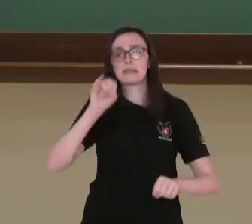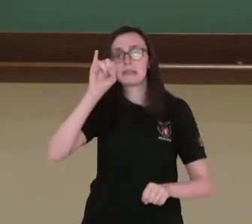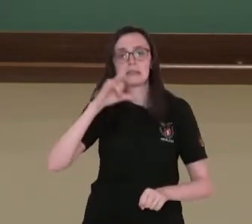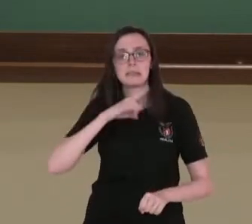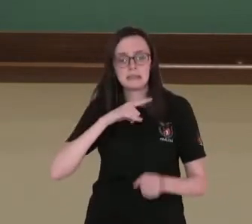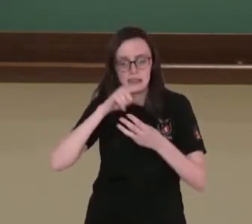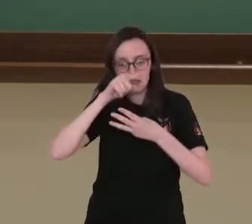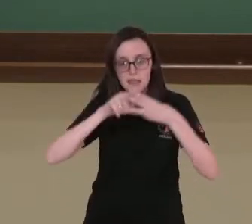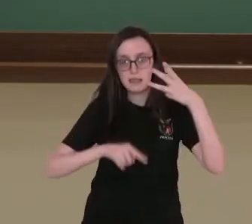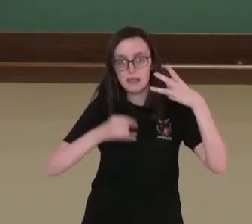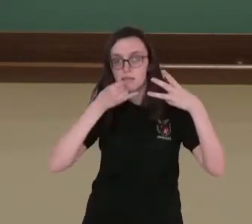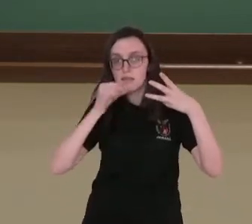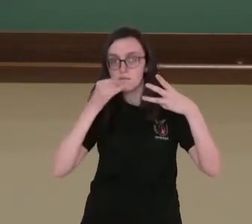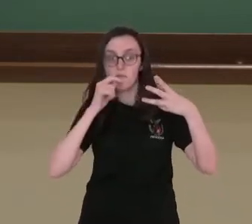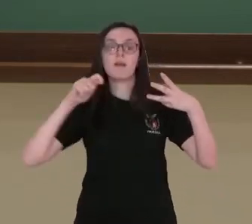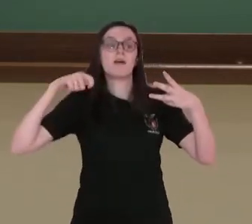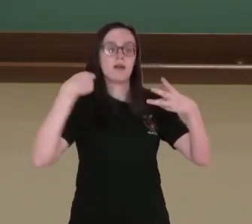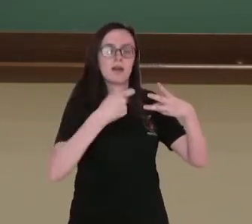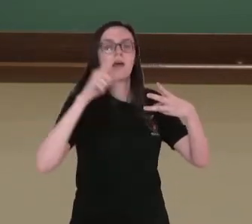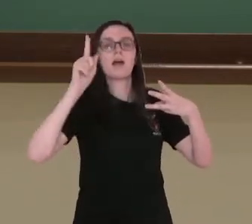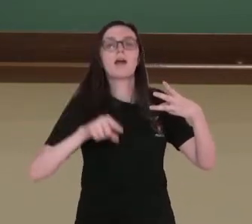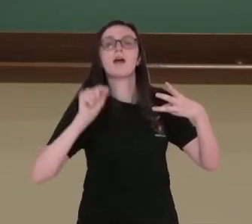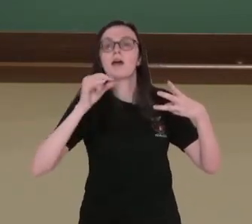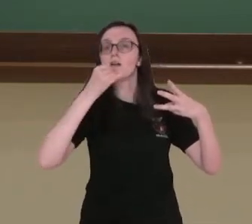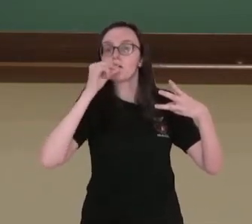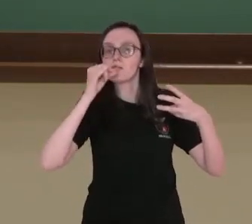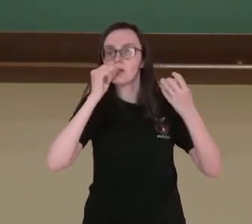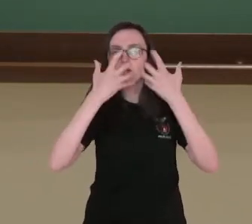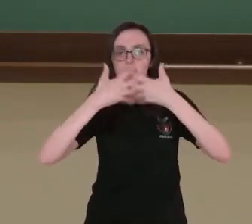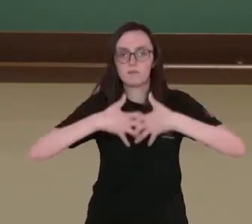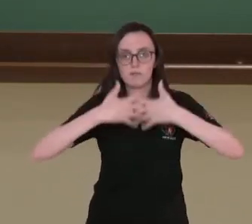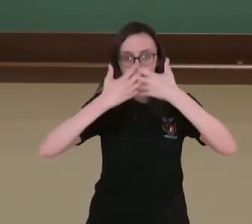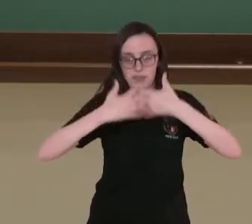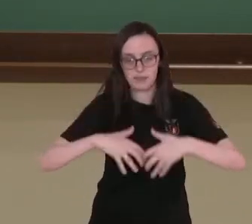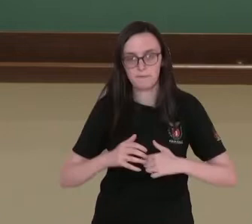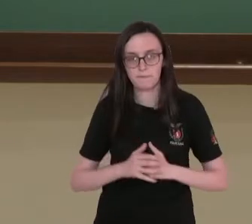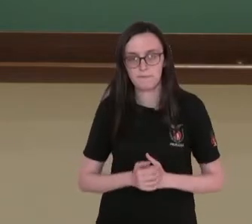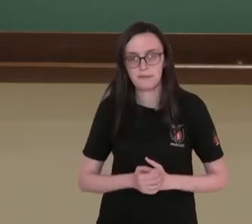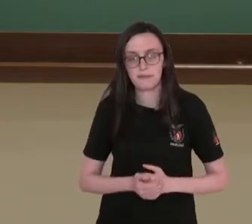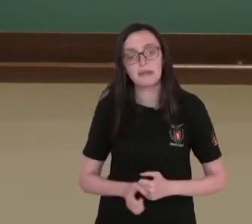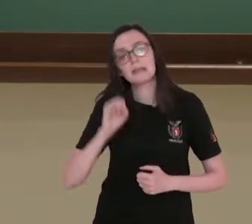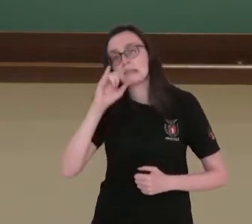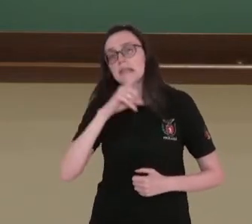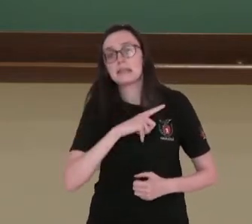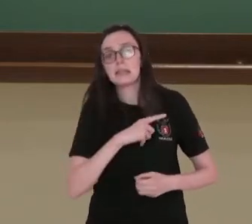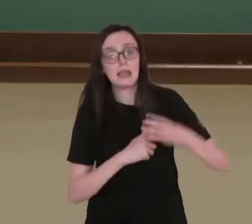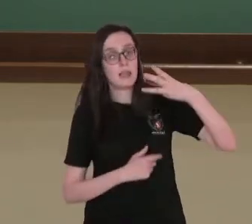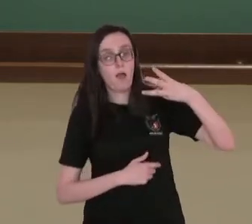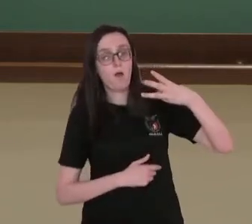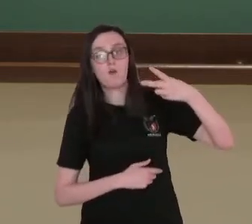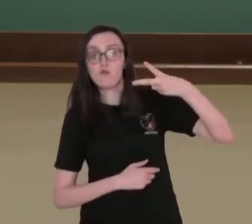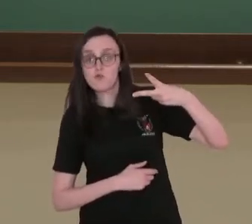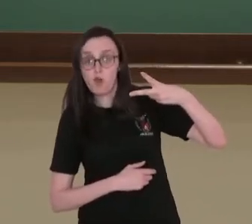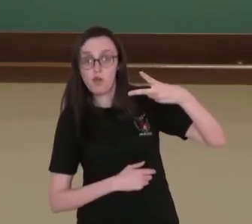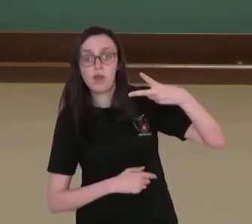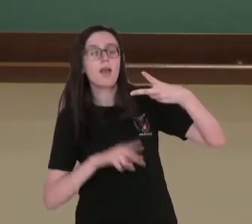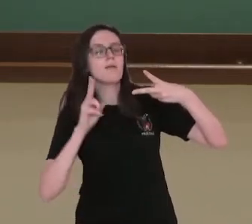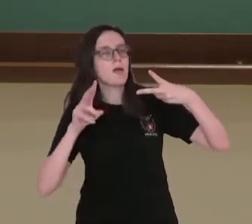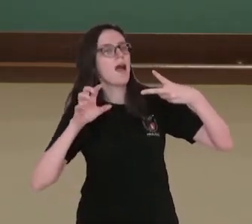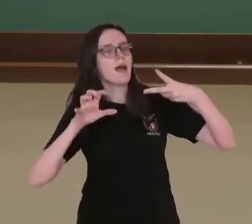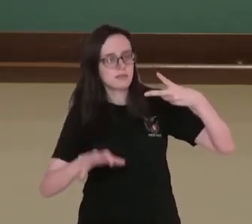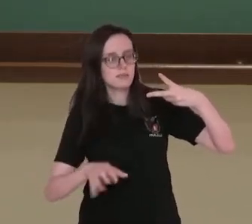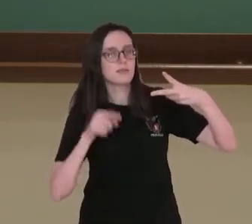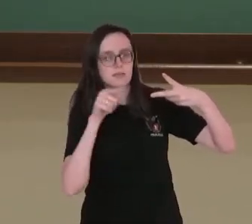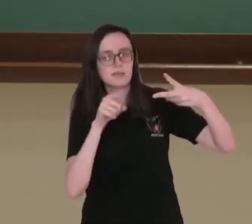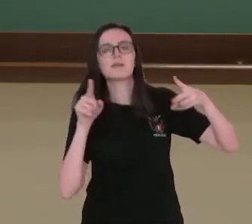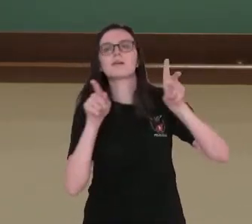formas de energia, nós dizemos que essas três formam a energia mecânica. Se o sistema tiver duas formas de energia, mesmo assim,